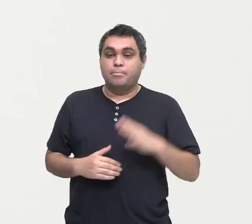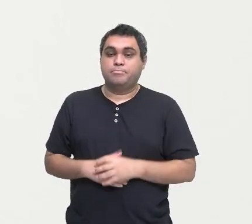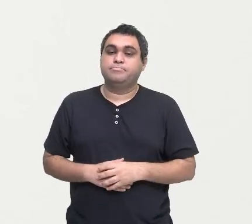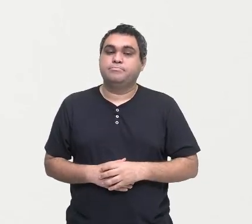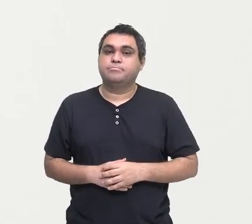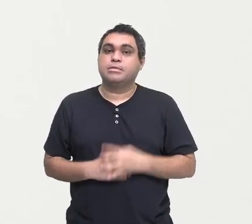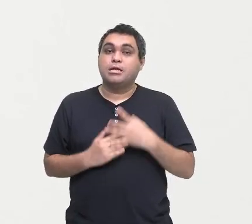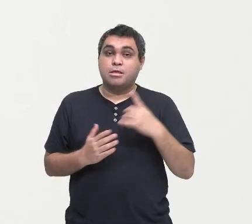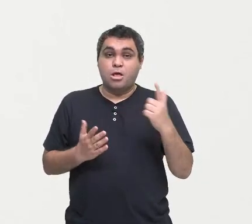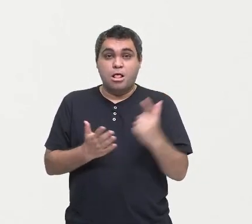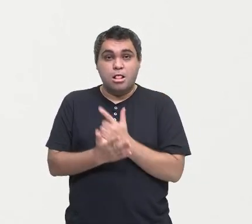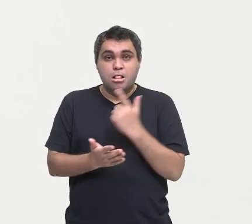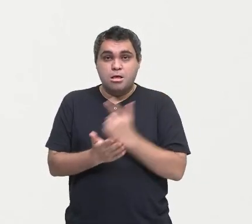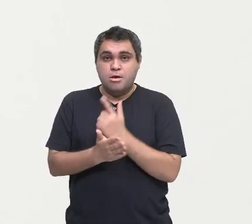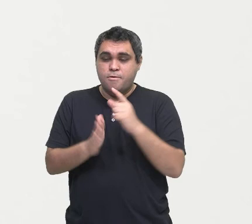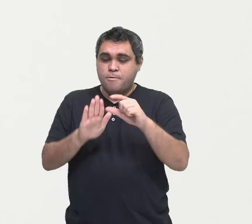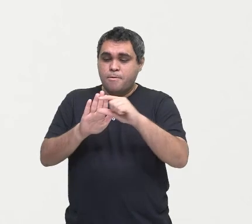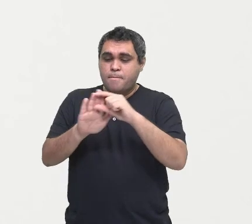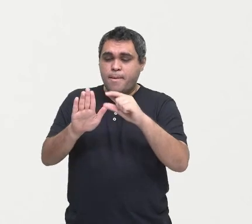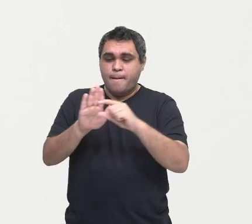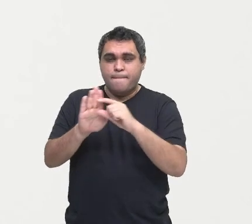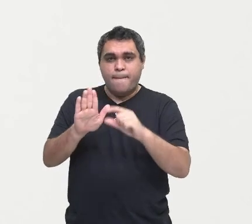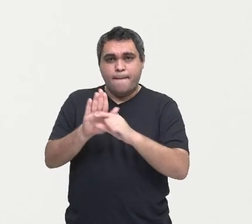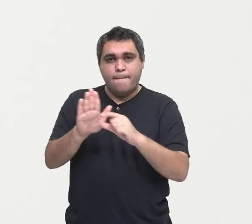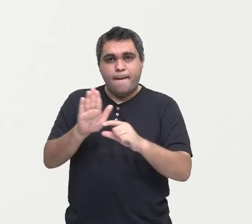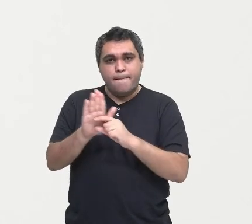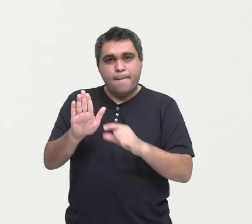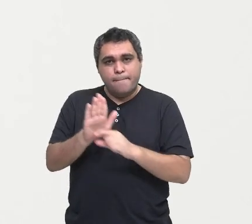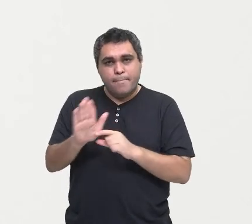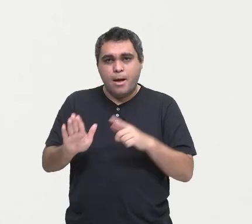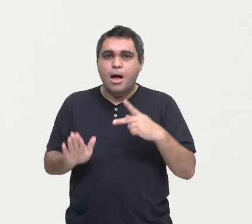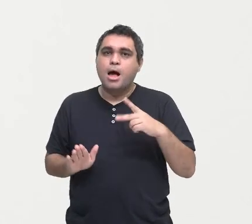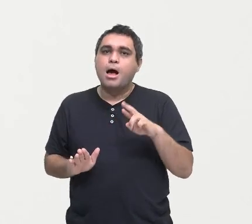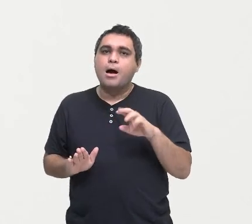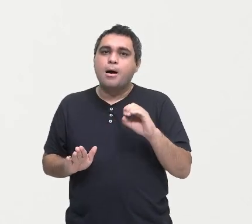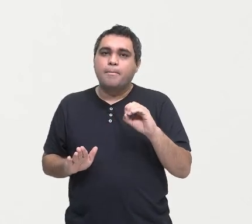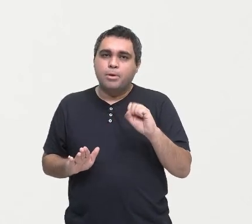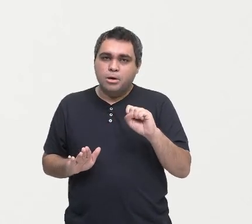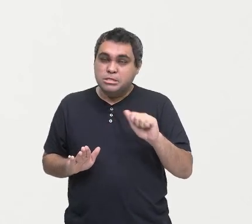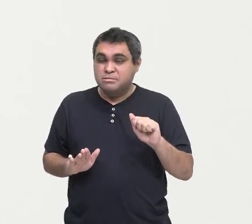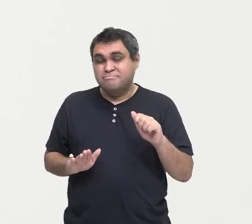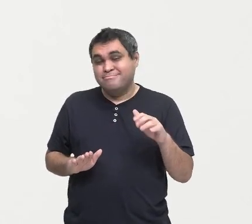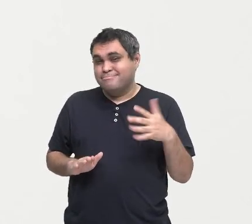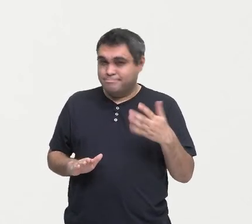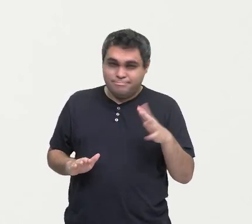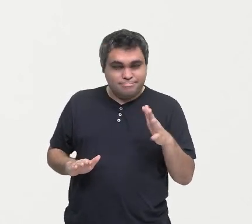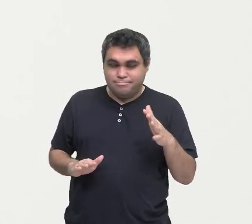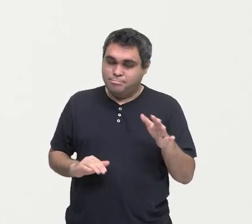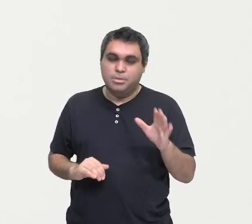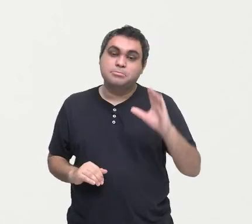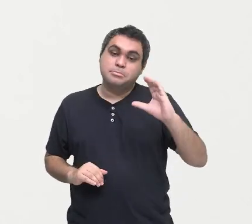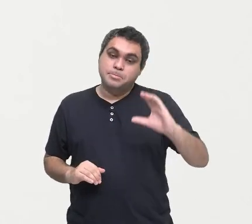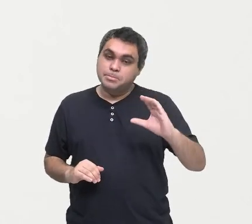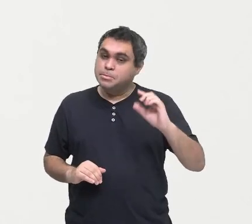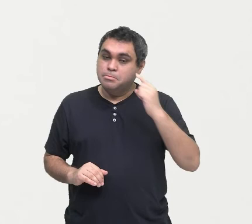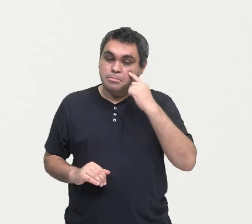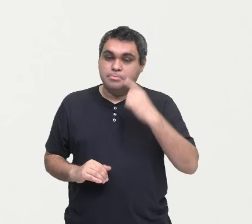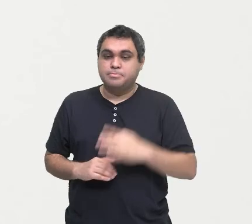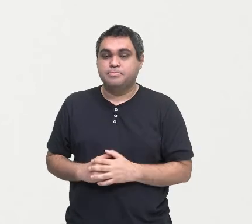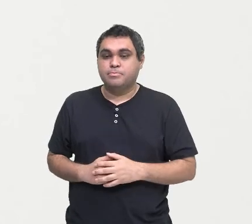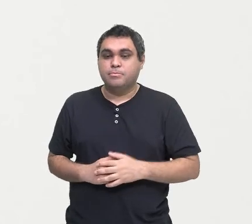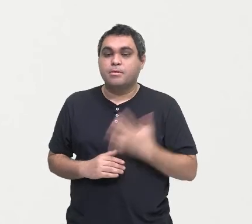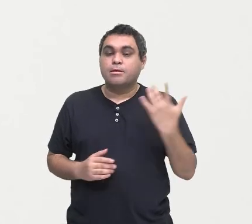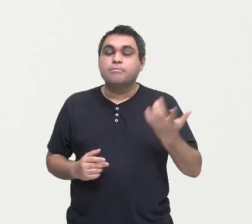escrita em prosa. Vamos ver aqui, vamos prosseguindo, vamos ver se temos mais questões aqui. Ó. A